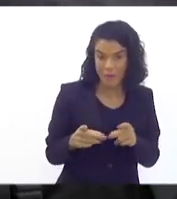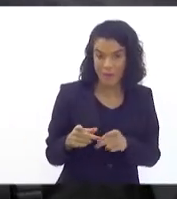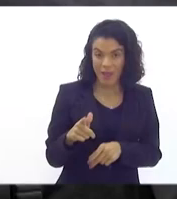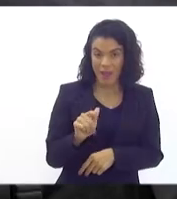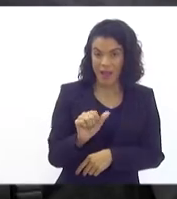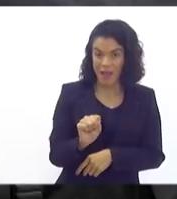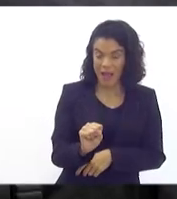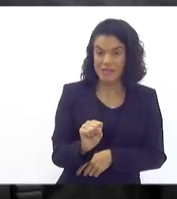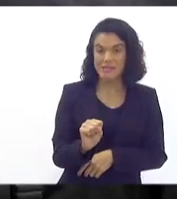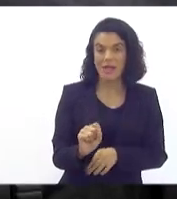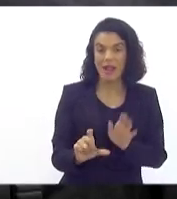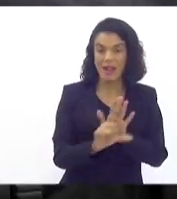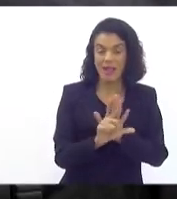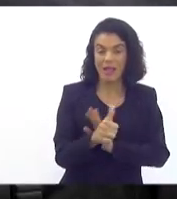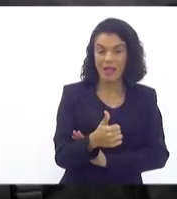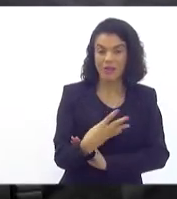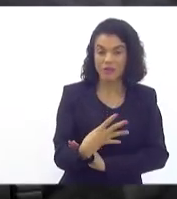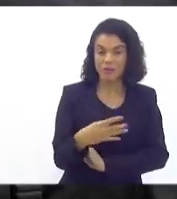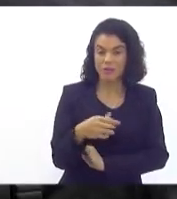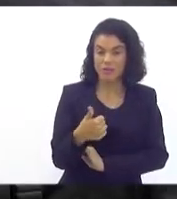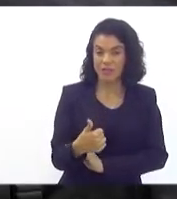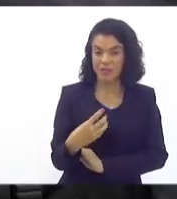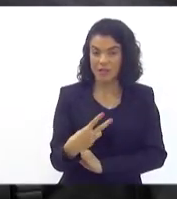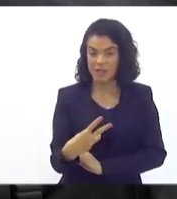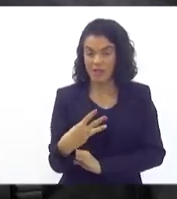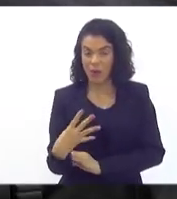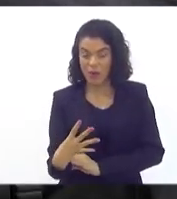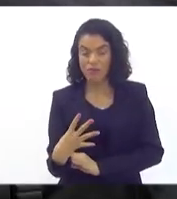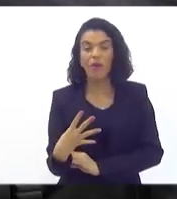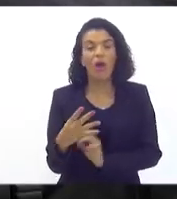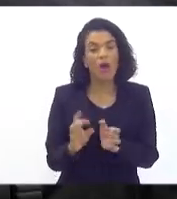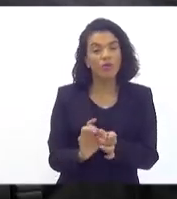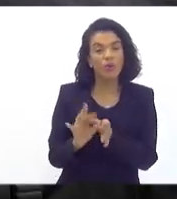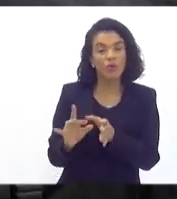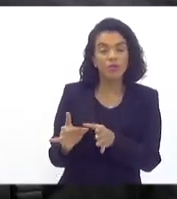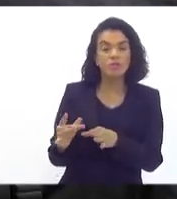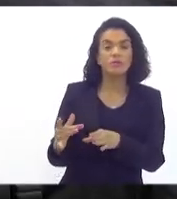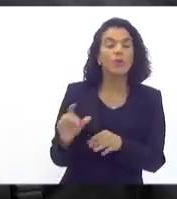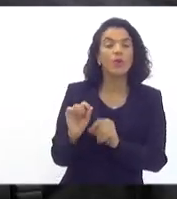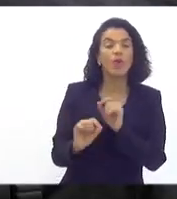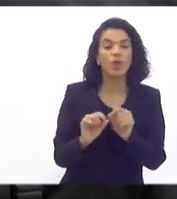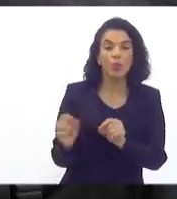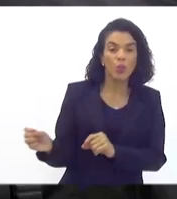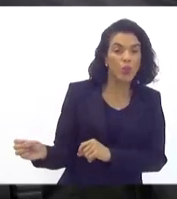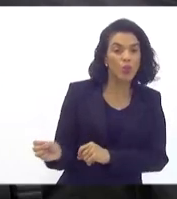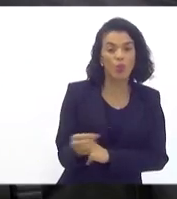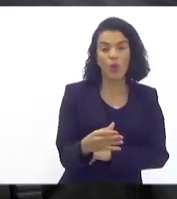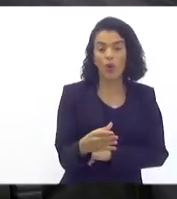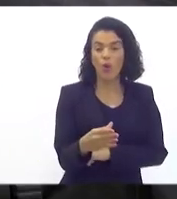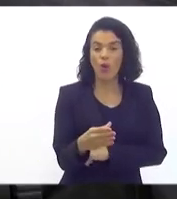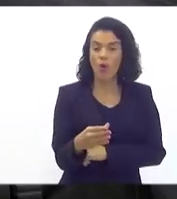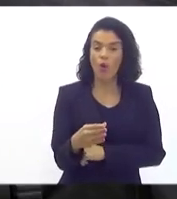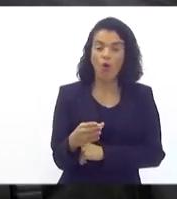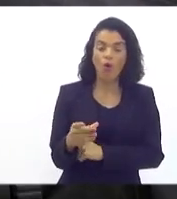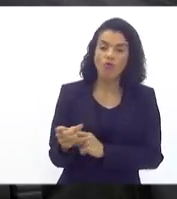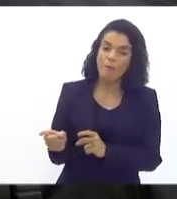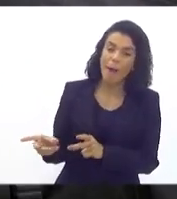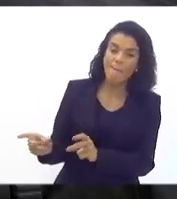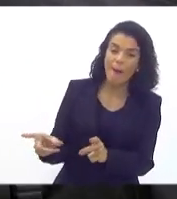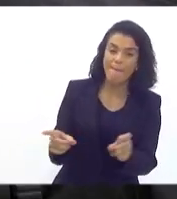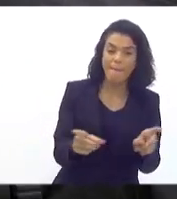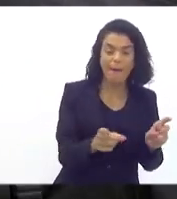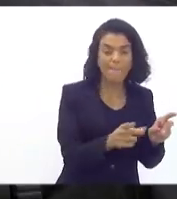14.134 autoriza a entrada de novos de um mercado Mercado Livre autoriza